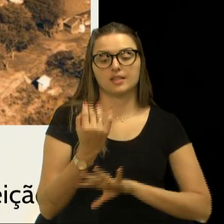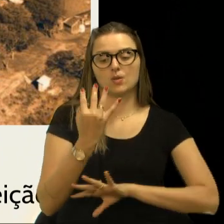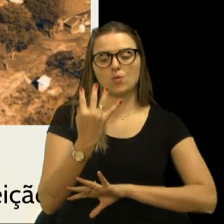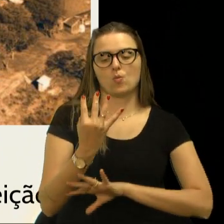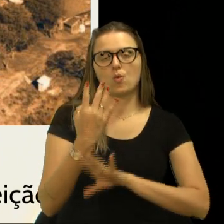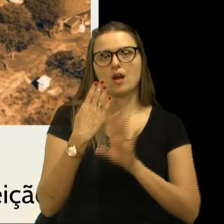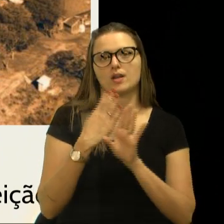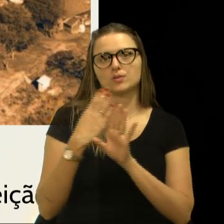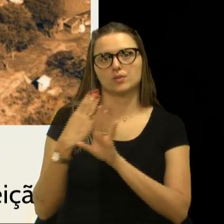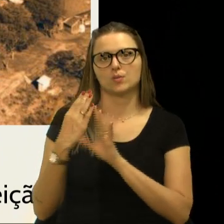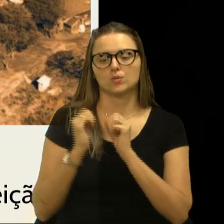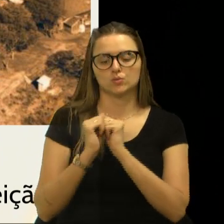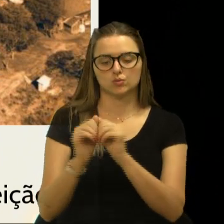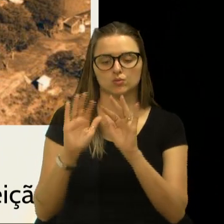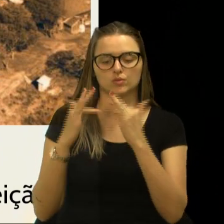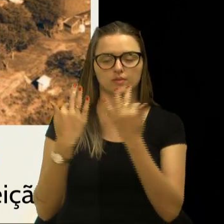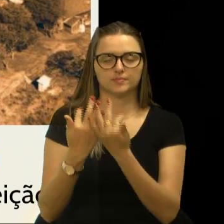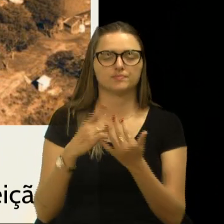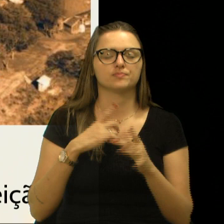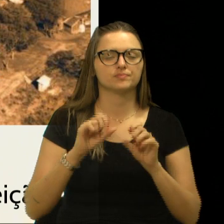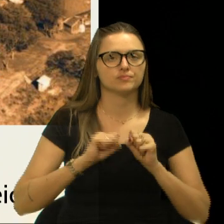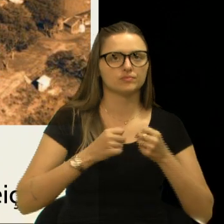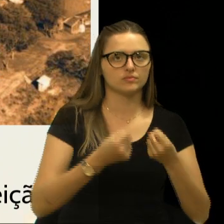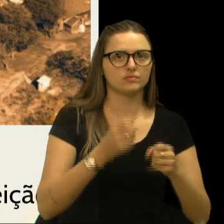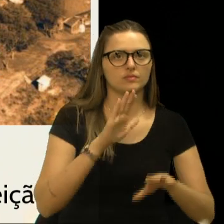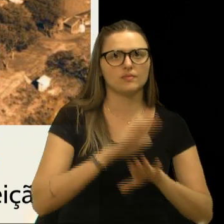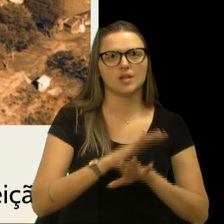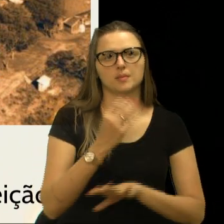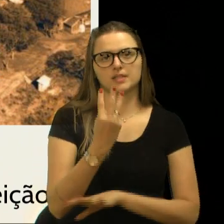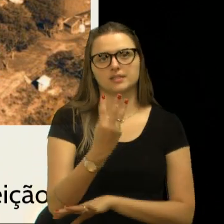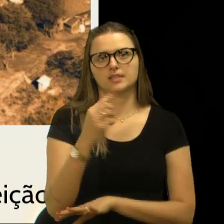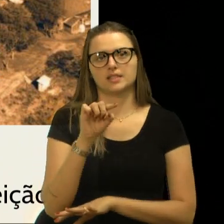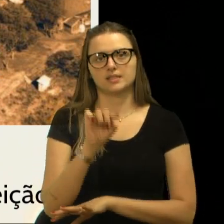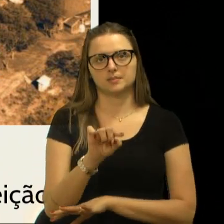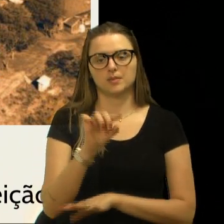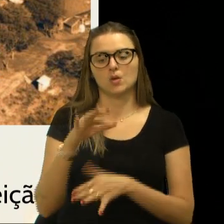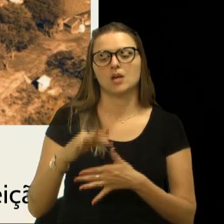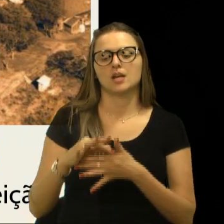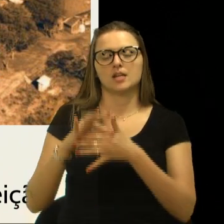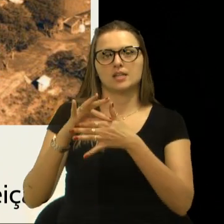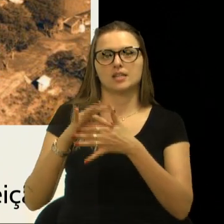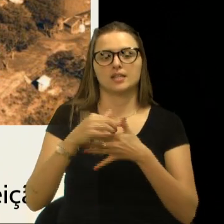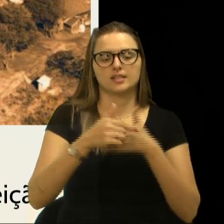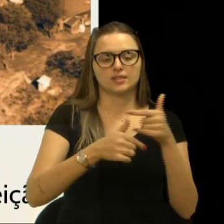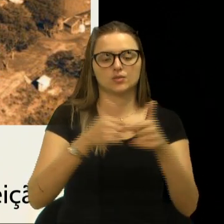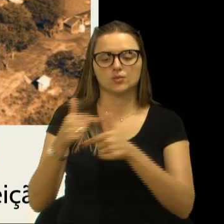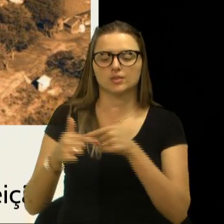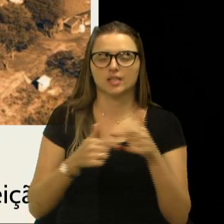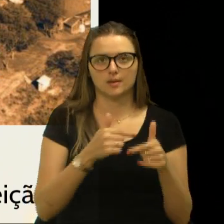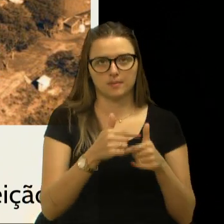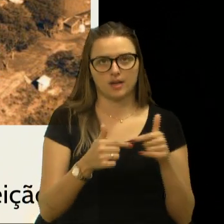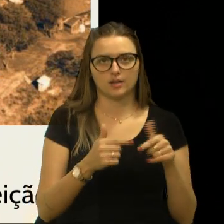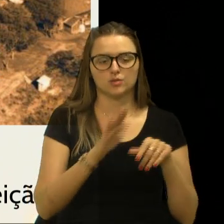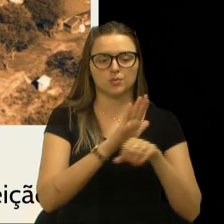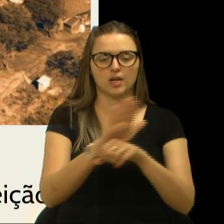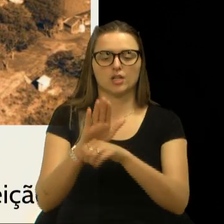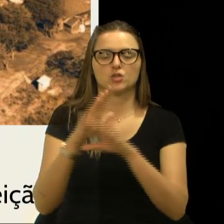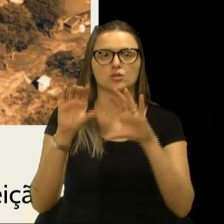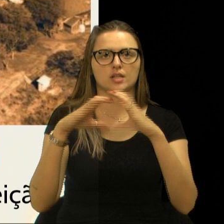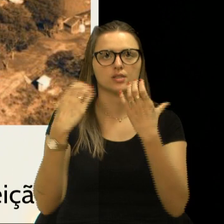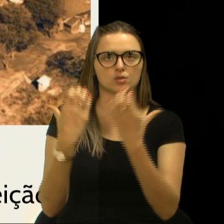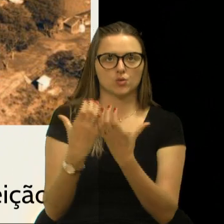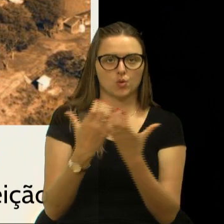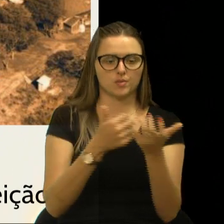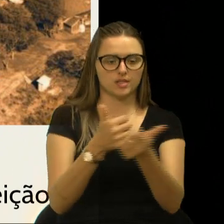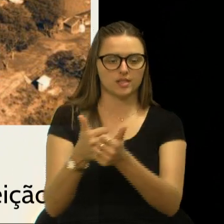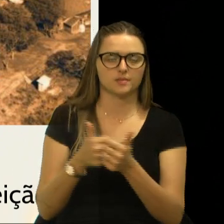com as famílias. Estão engajados mais de 3.000 líderes nos serviços pastorais. A paróquia